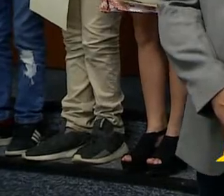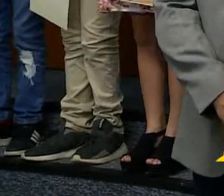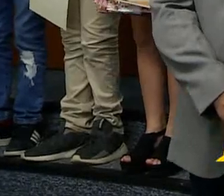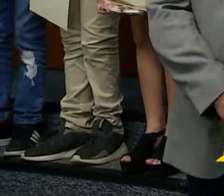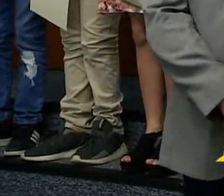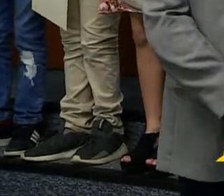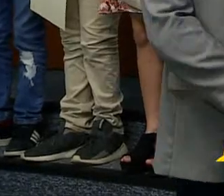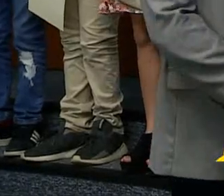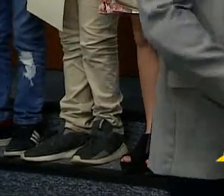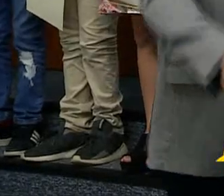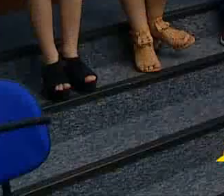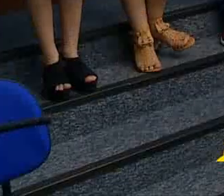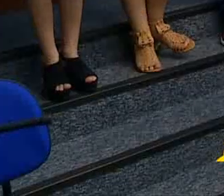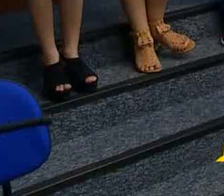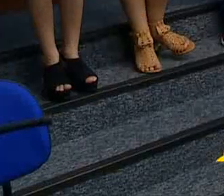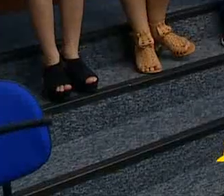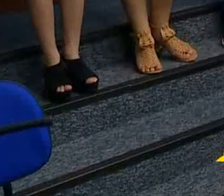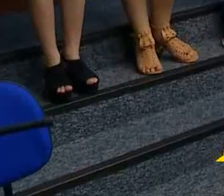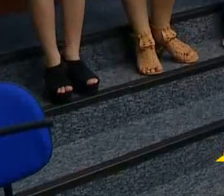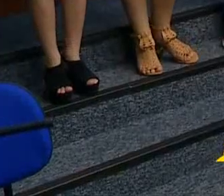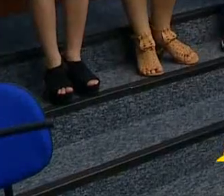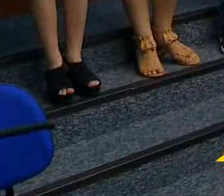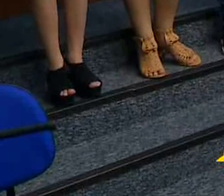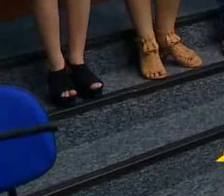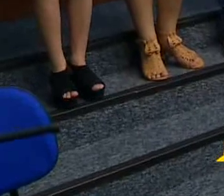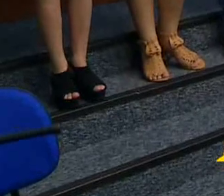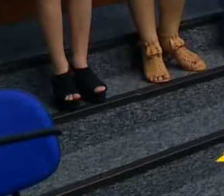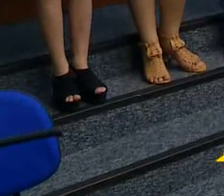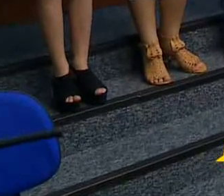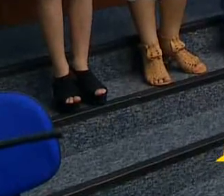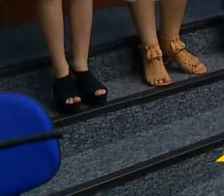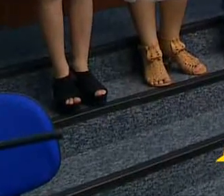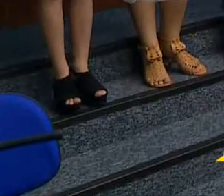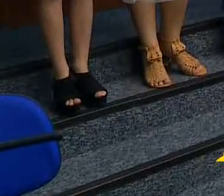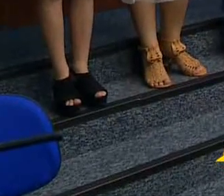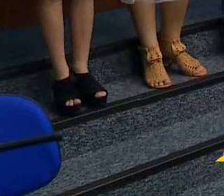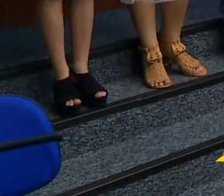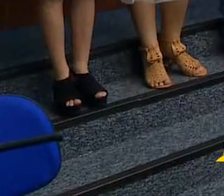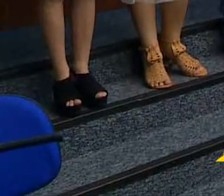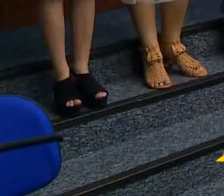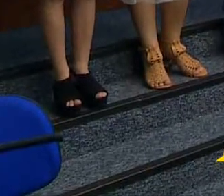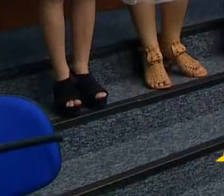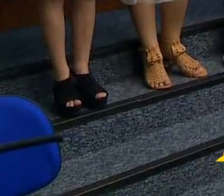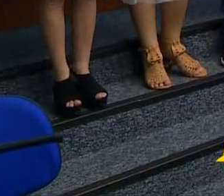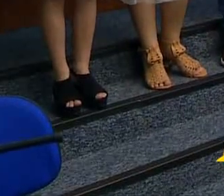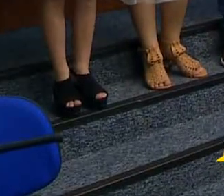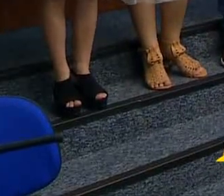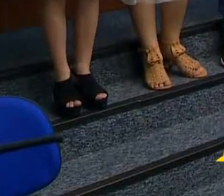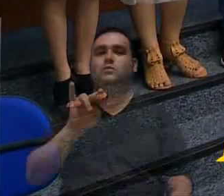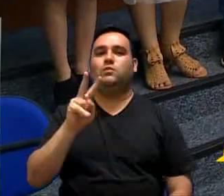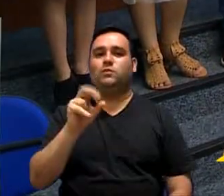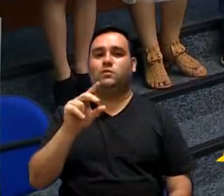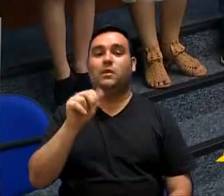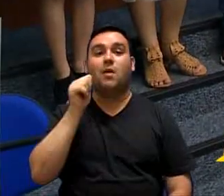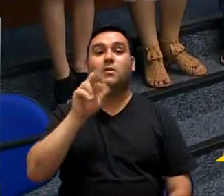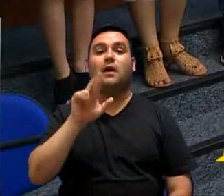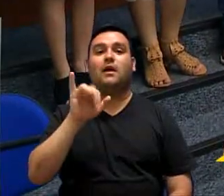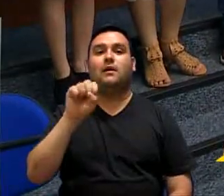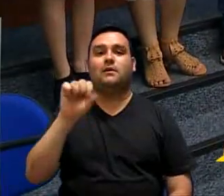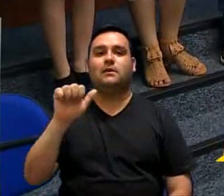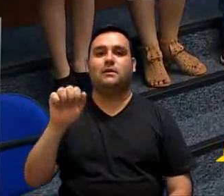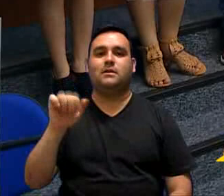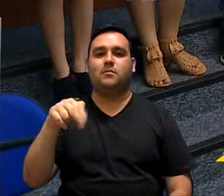Agora, nós faremos a entrega dos certificados àqueles que participaram da Escola Getúlio Vargas. Raíssa